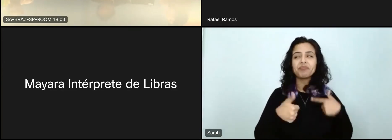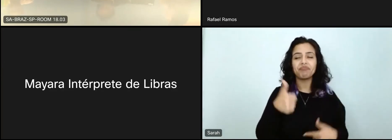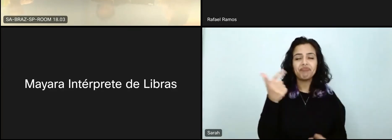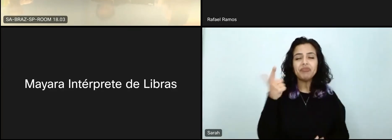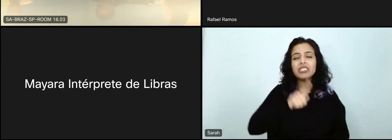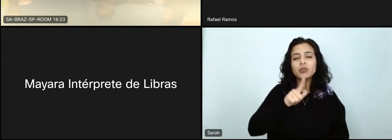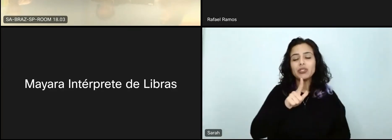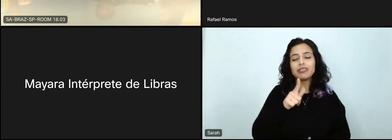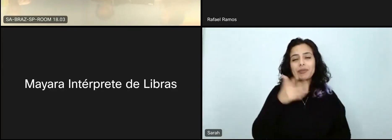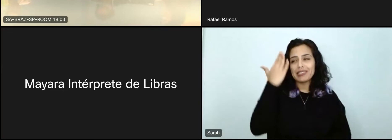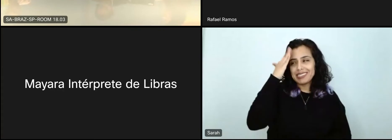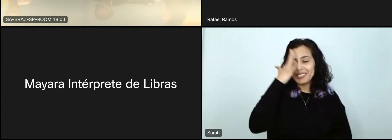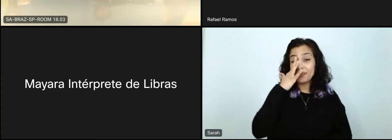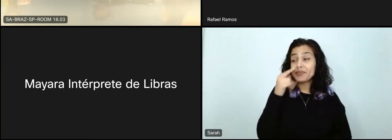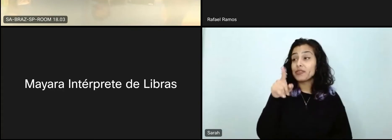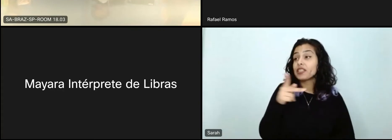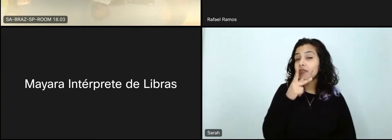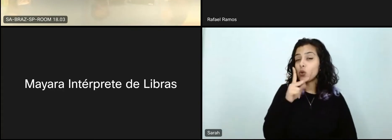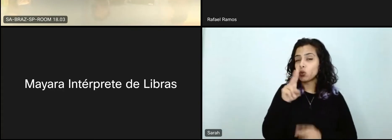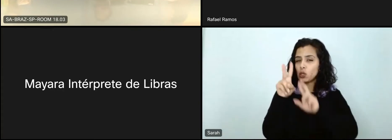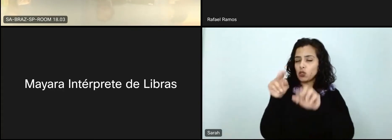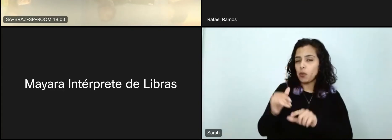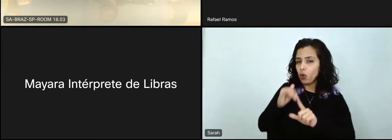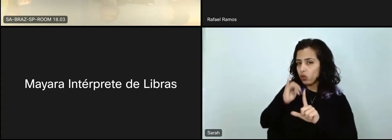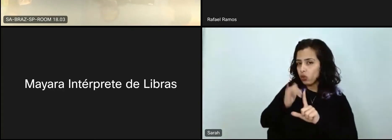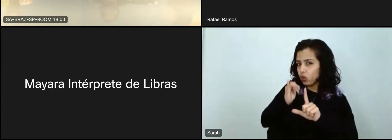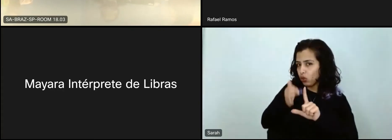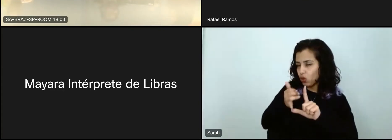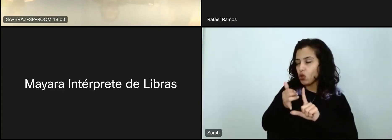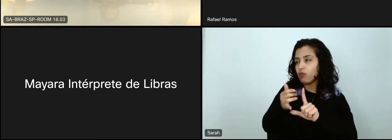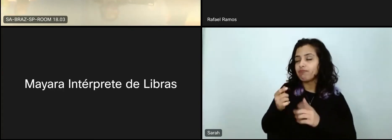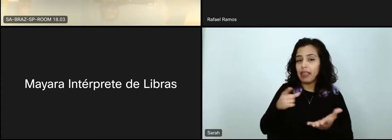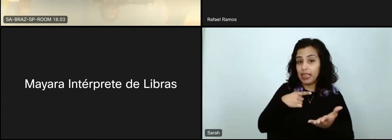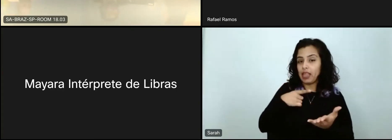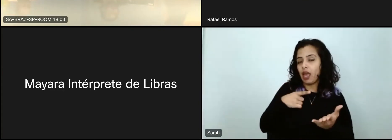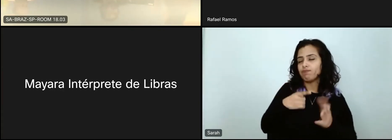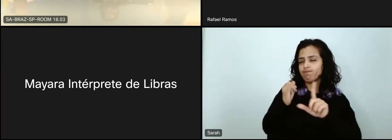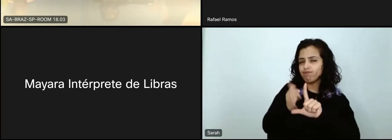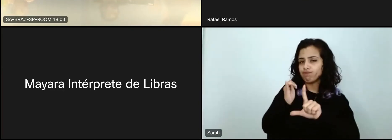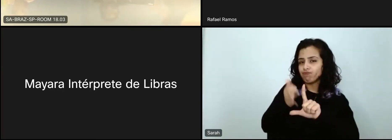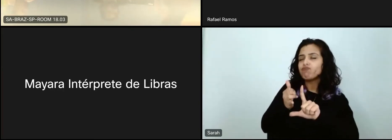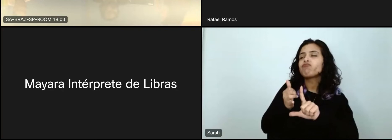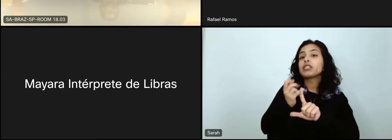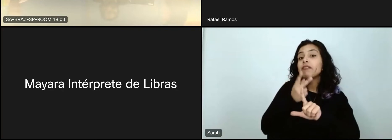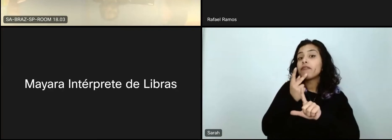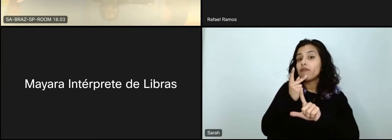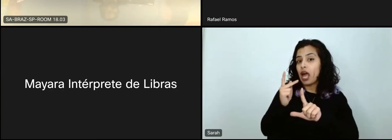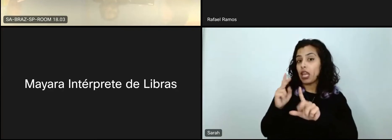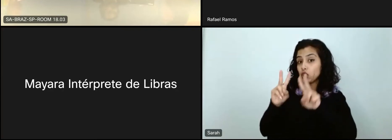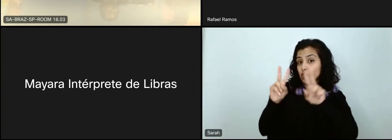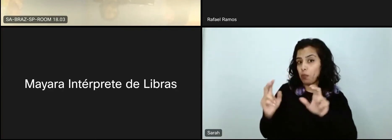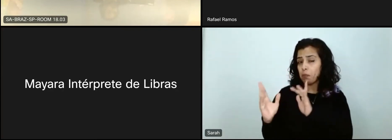comentar. documentário, eu ia falar, quando ele falou comportamento de rebanho, tem um documentário que mostra muito isso, que é